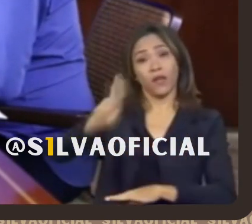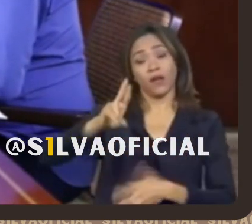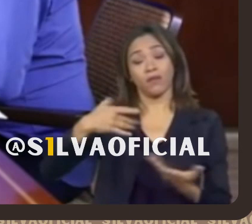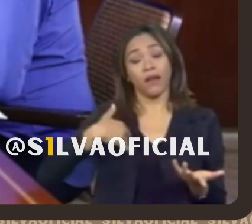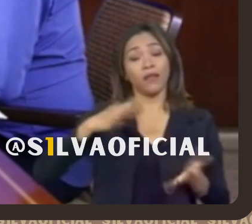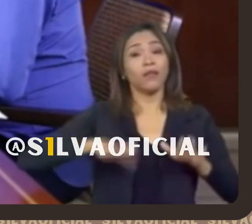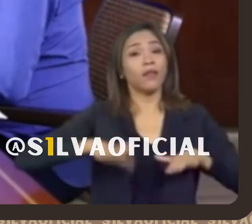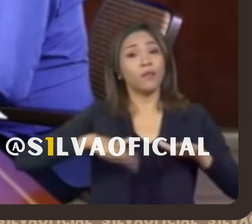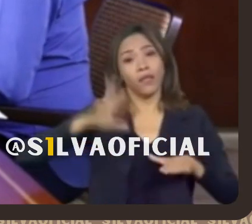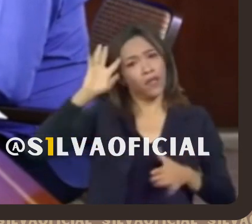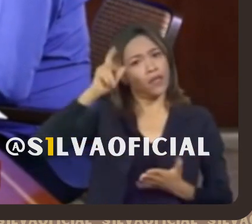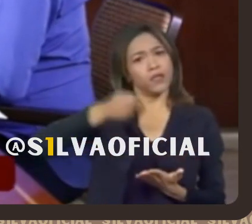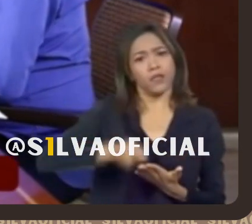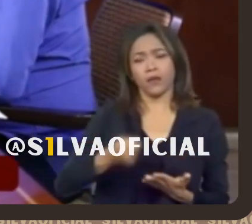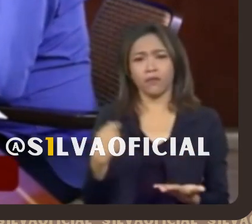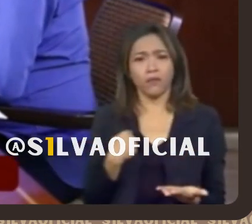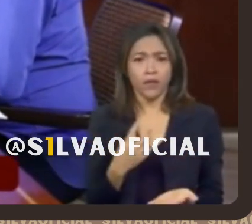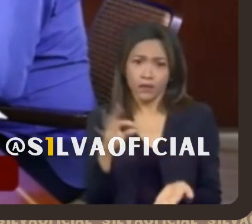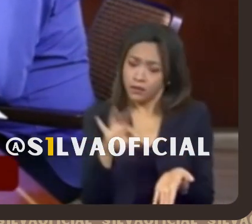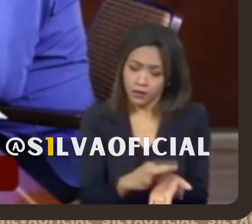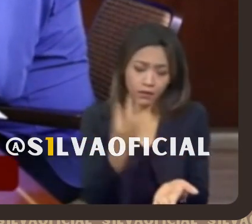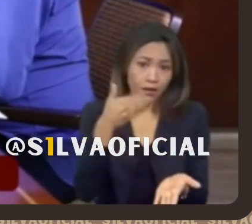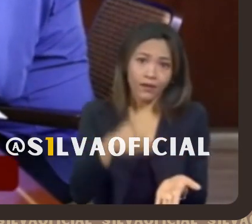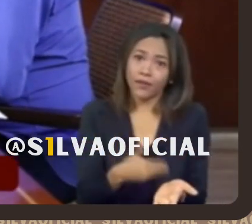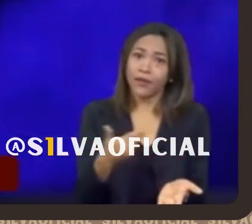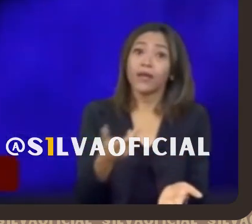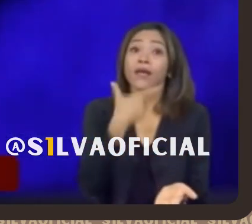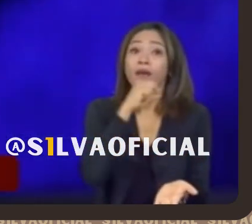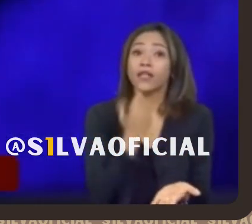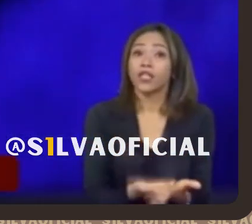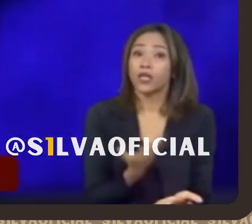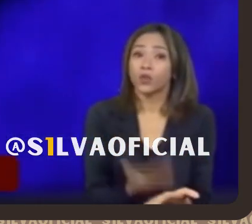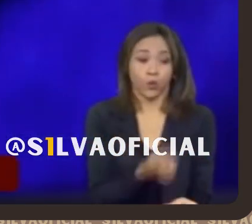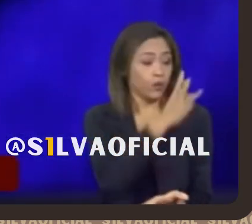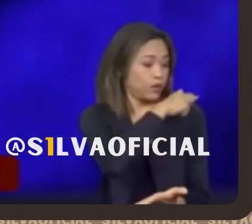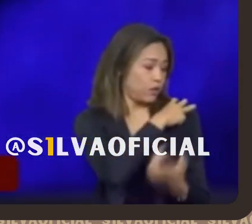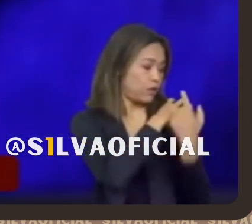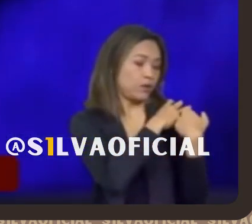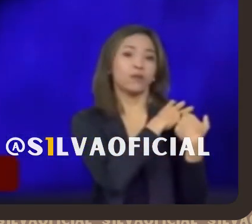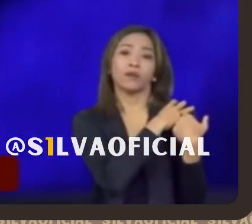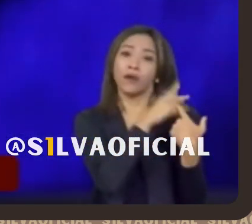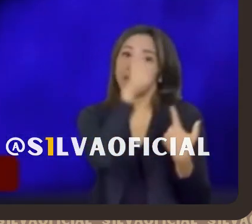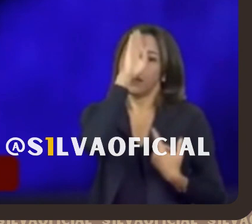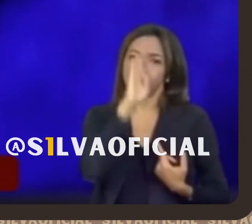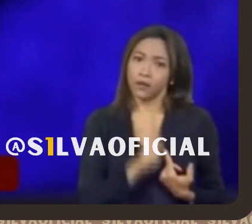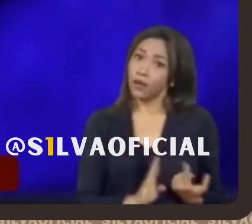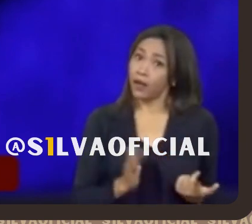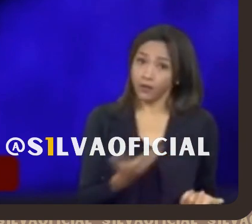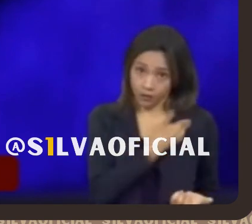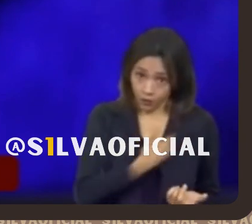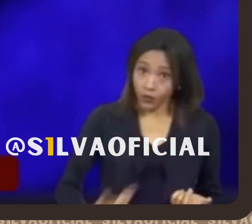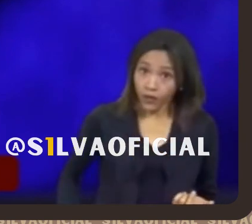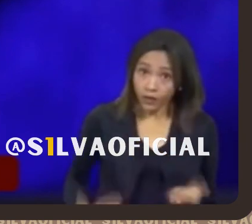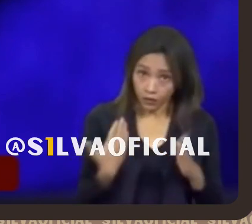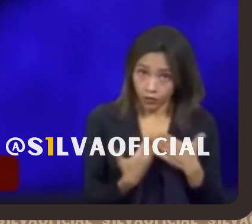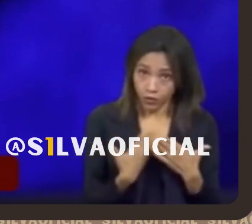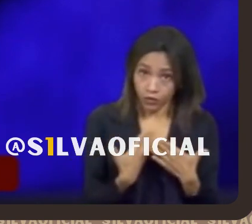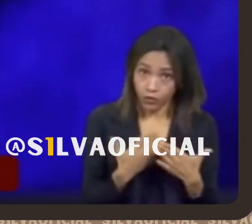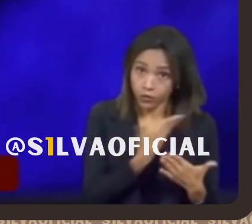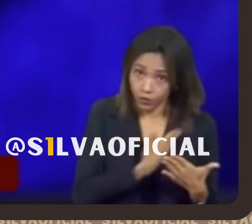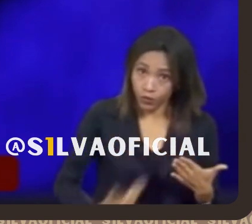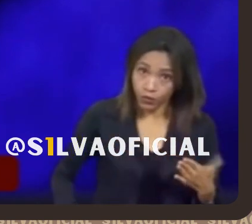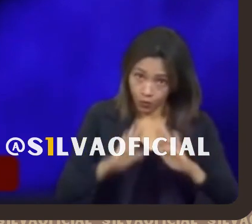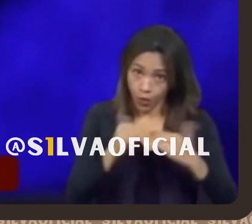não custa nada se inscrever porque quem já é do ensino médio público já é de já é gratuita a inscrição Então acho que é um esforço que nós precisamos fazer e